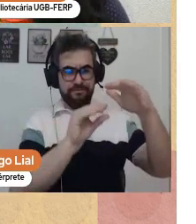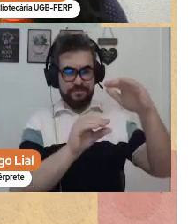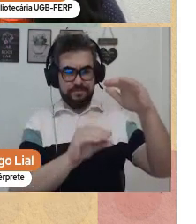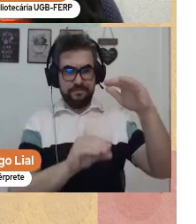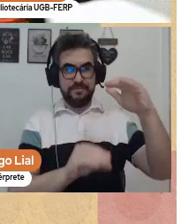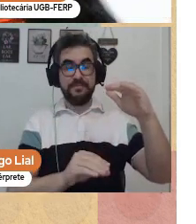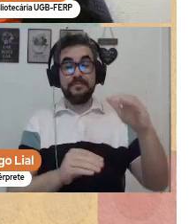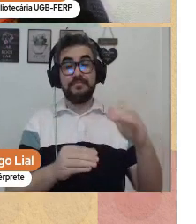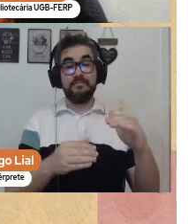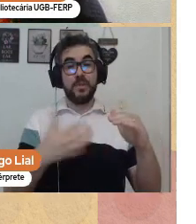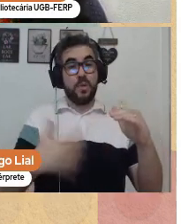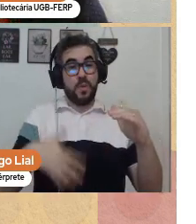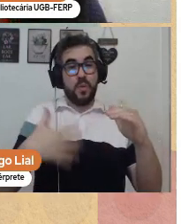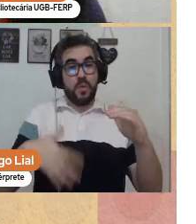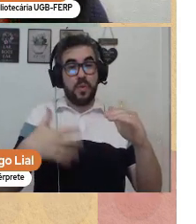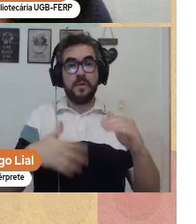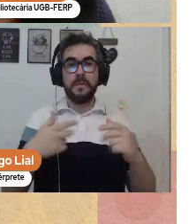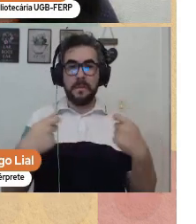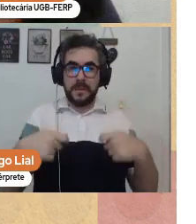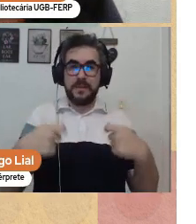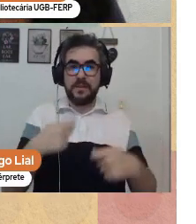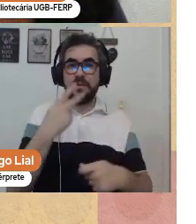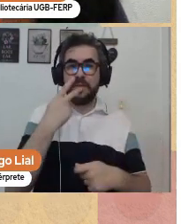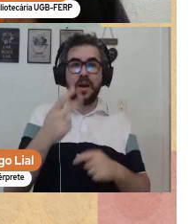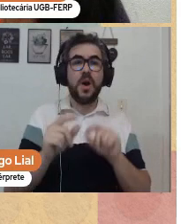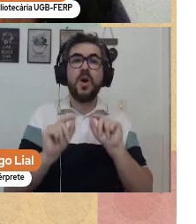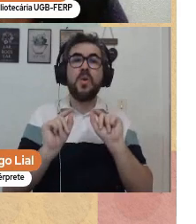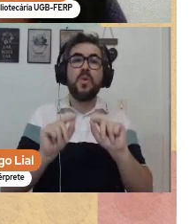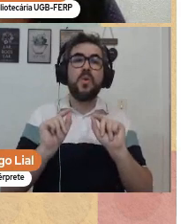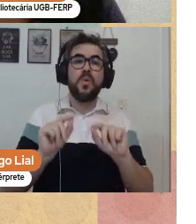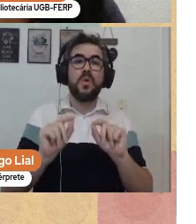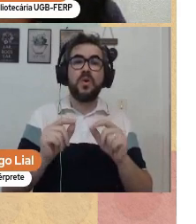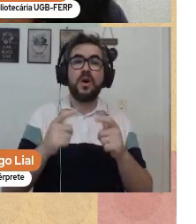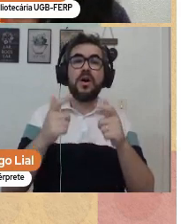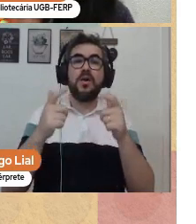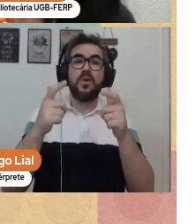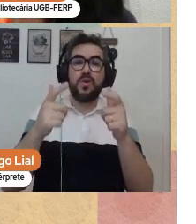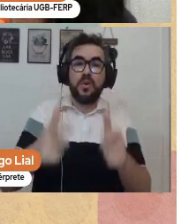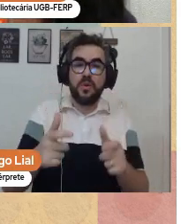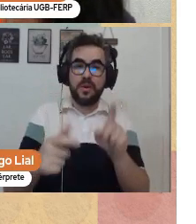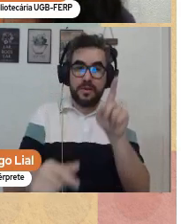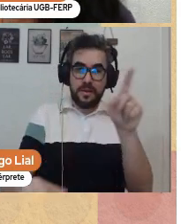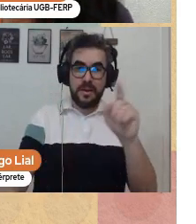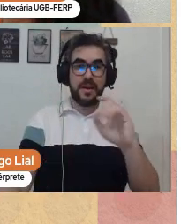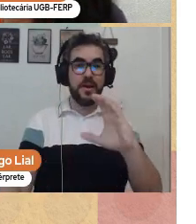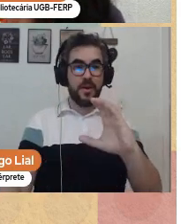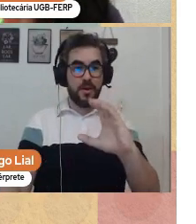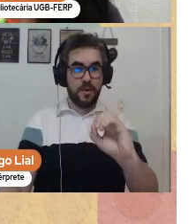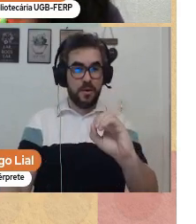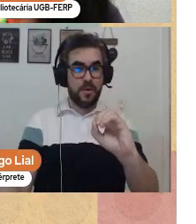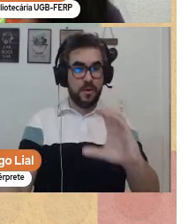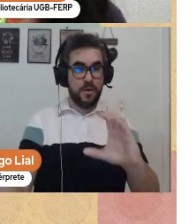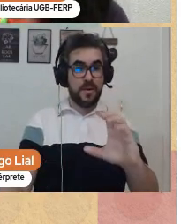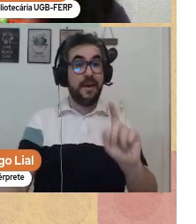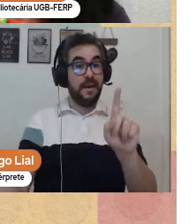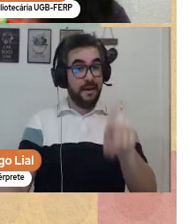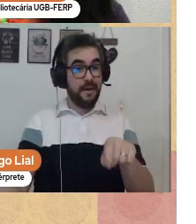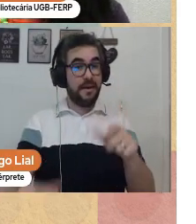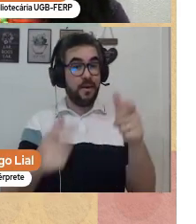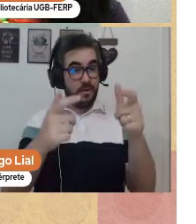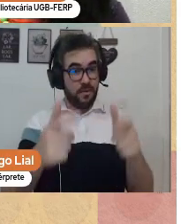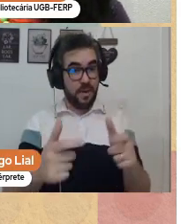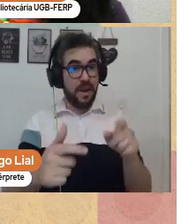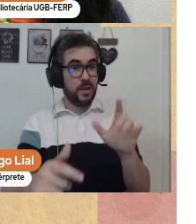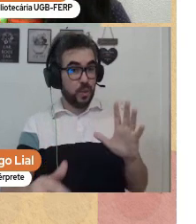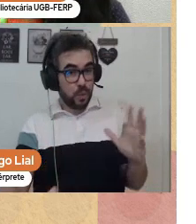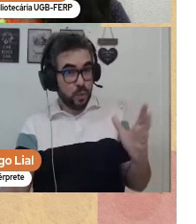e do departamento, né, onde ele está sobre gestão e custódia, e o acervo e suas coleções. A